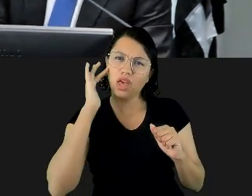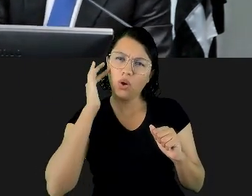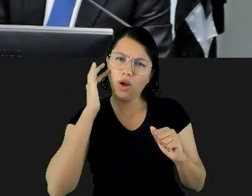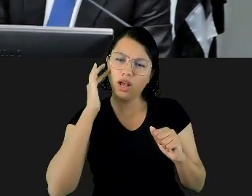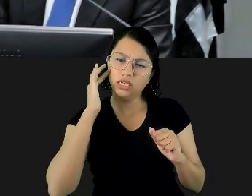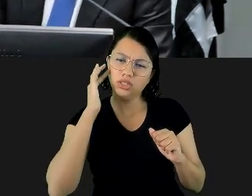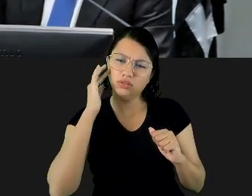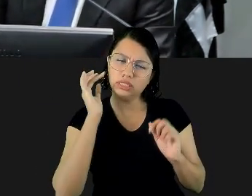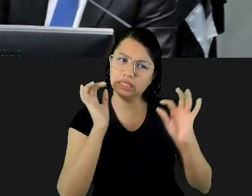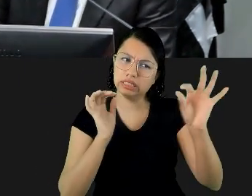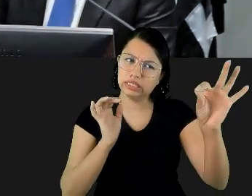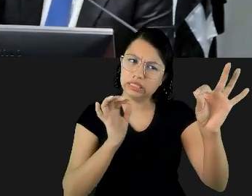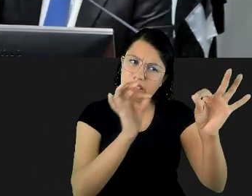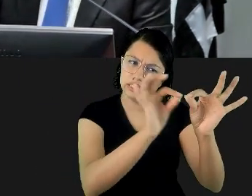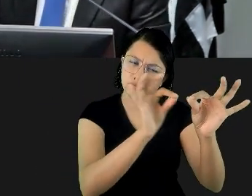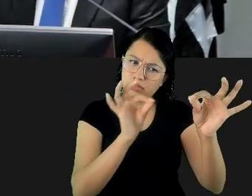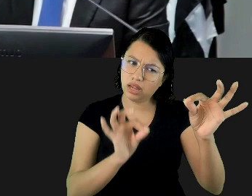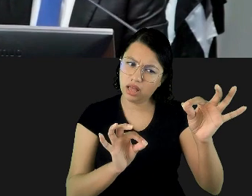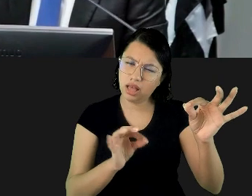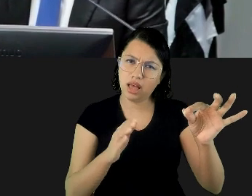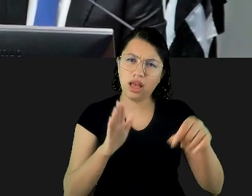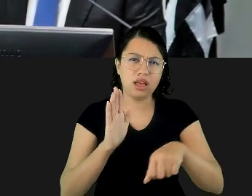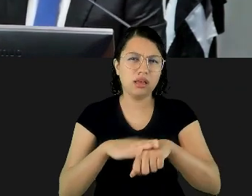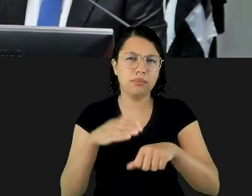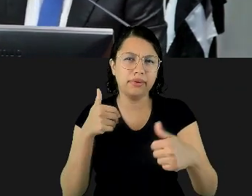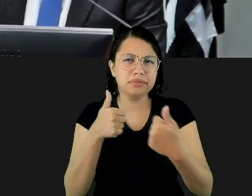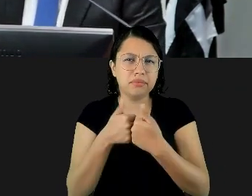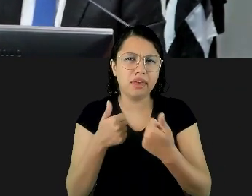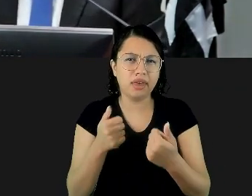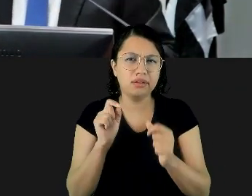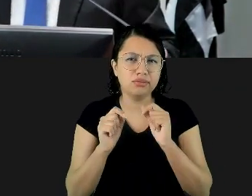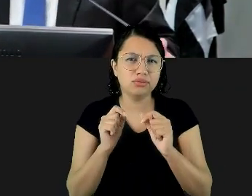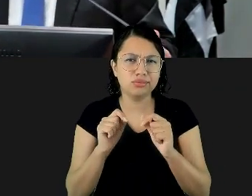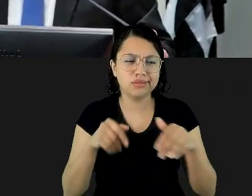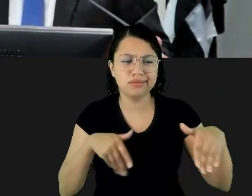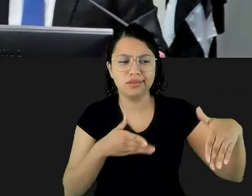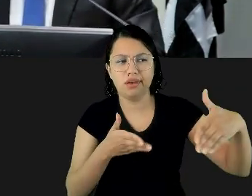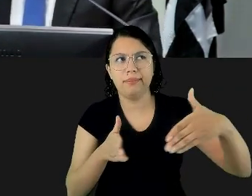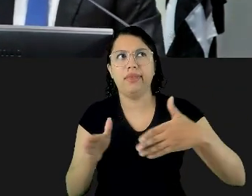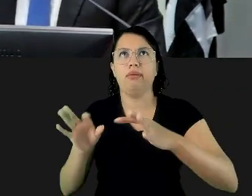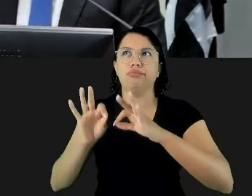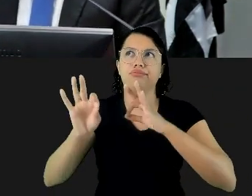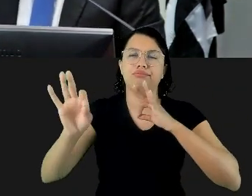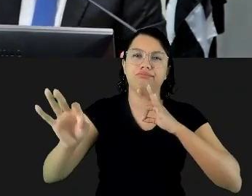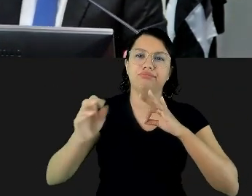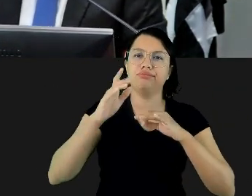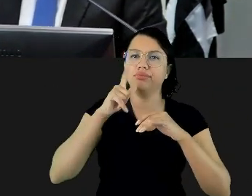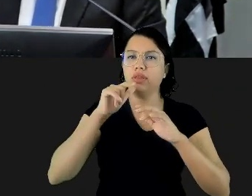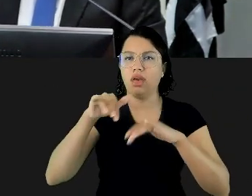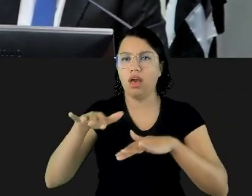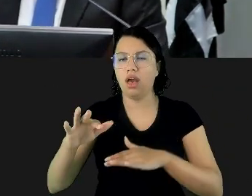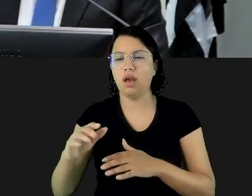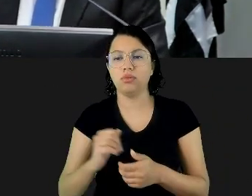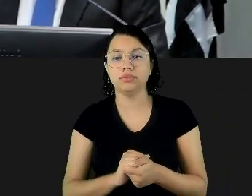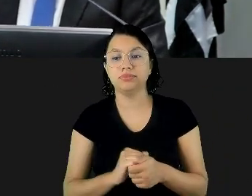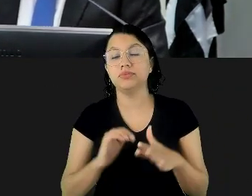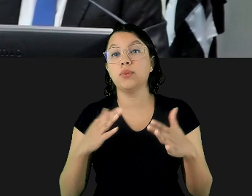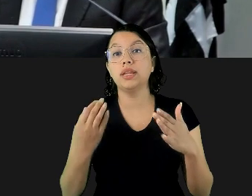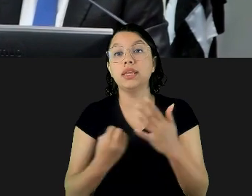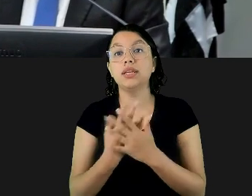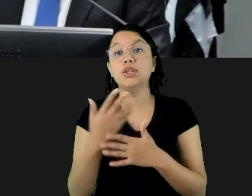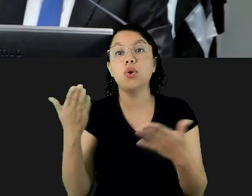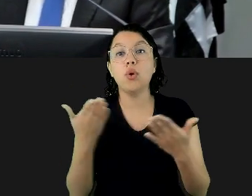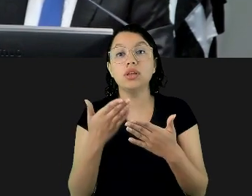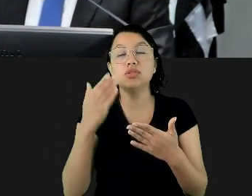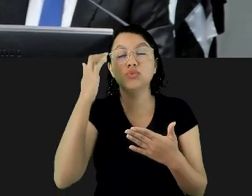lá é mais perto do que se a gente tem que fazer todo esse trajeto aqui. E idealizou esse sonho,